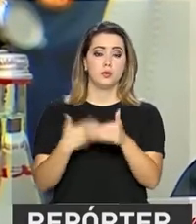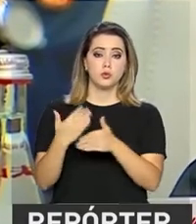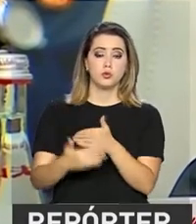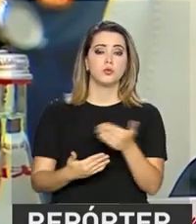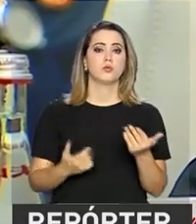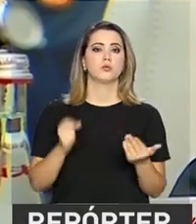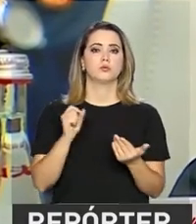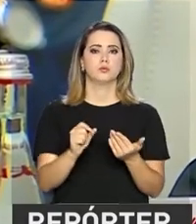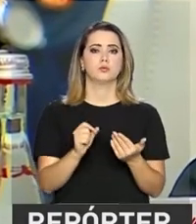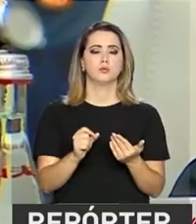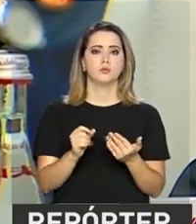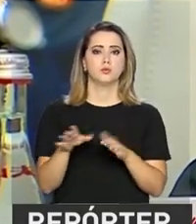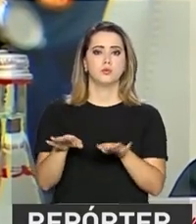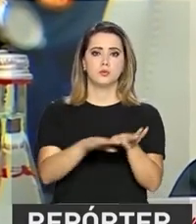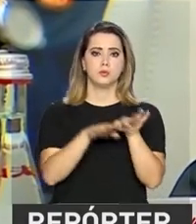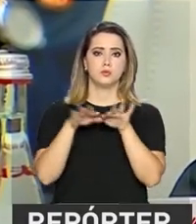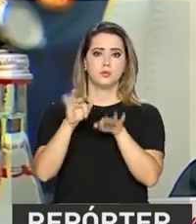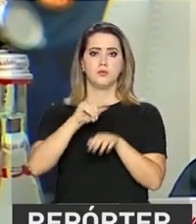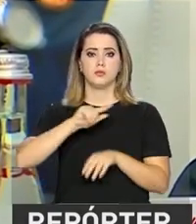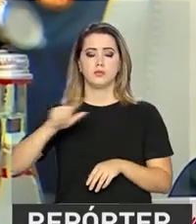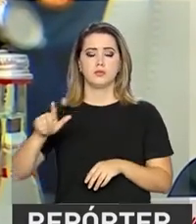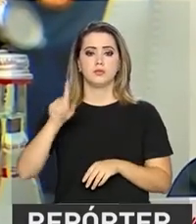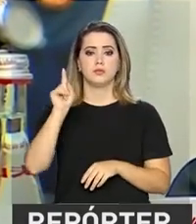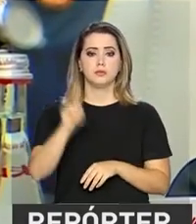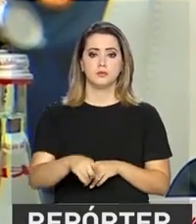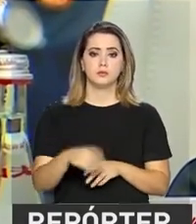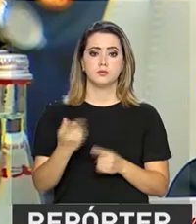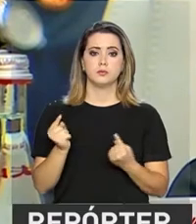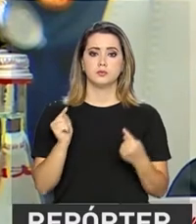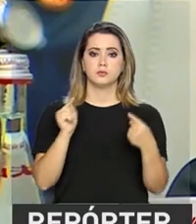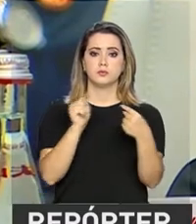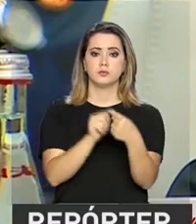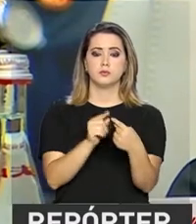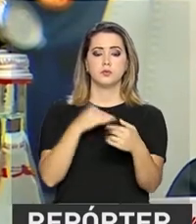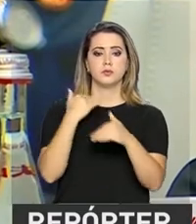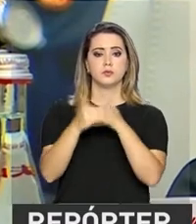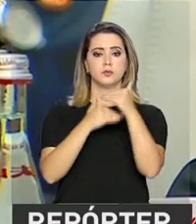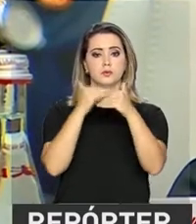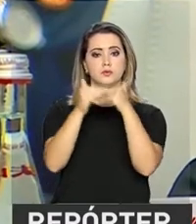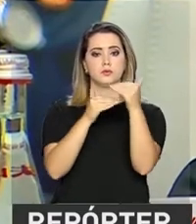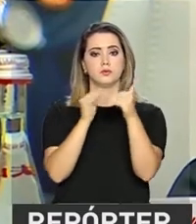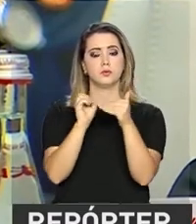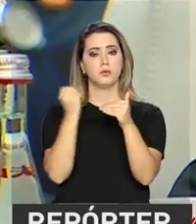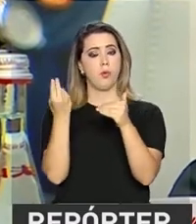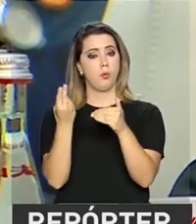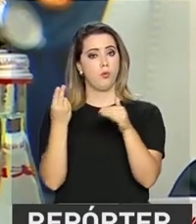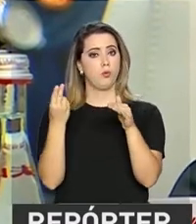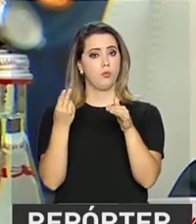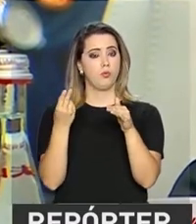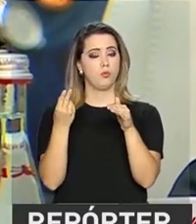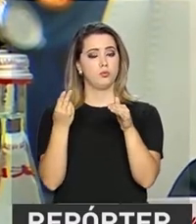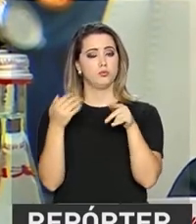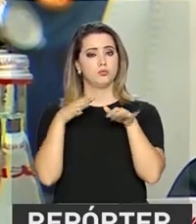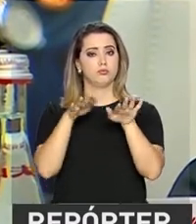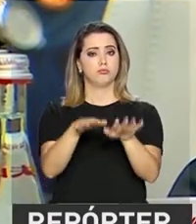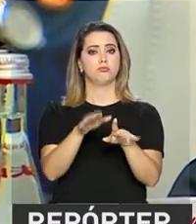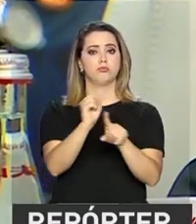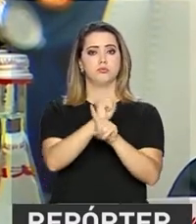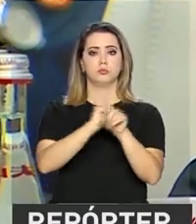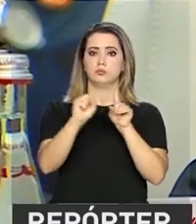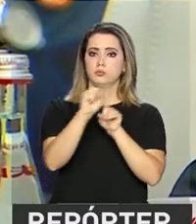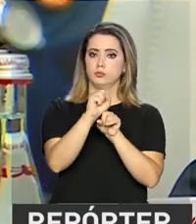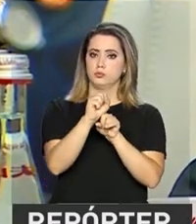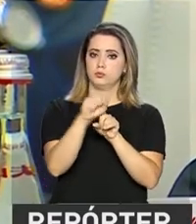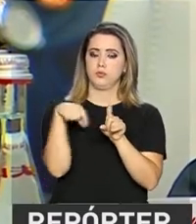sendo, o de que o equilíbrio fiscal é condição para o crescimento com inclusão social. Nosso